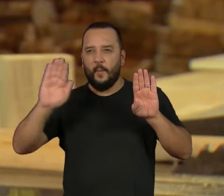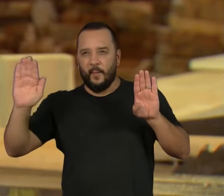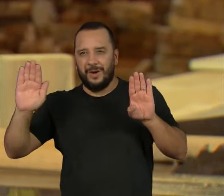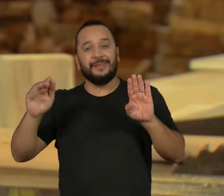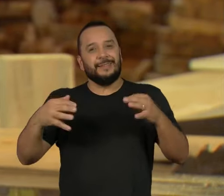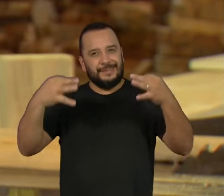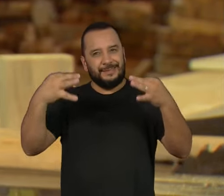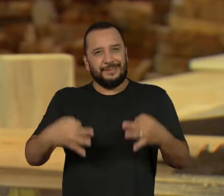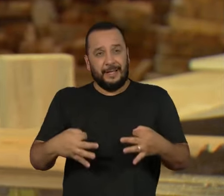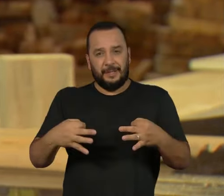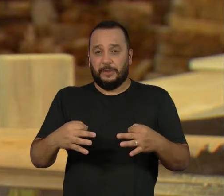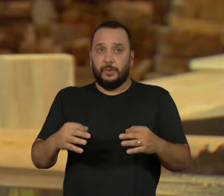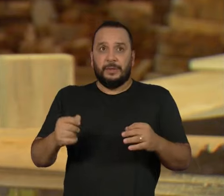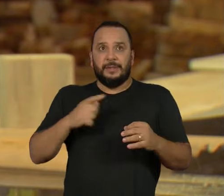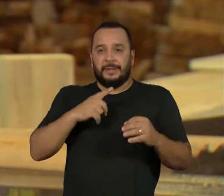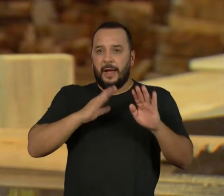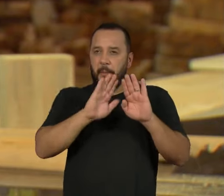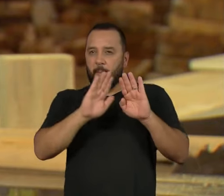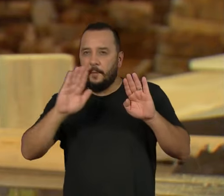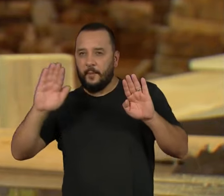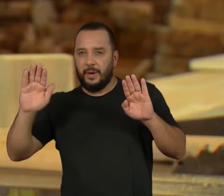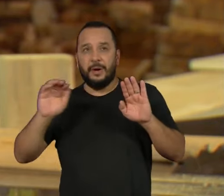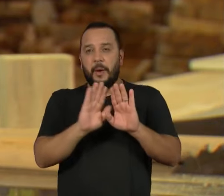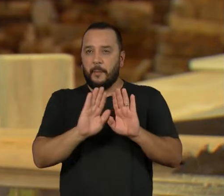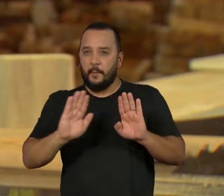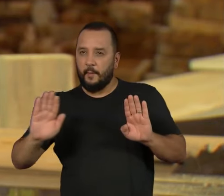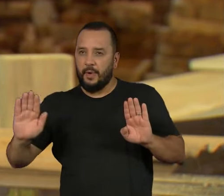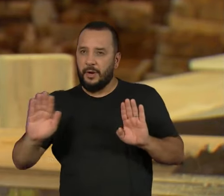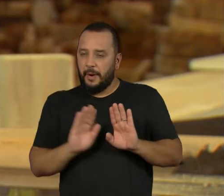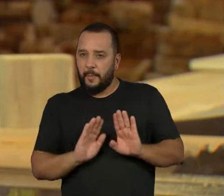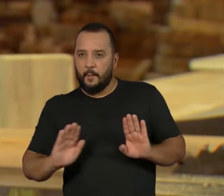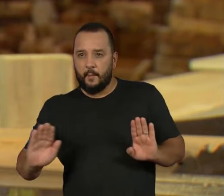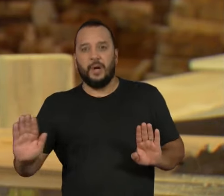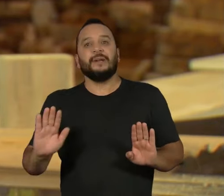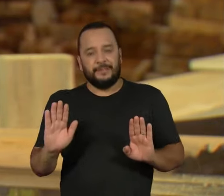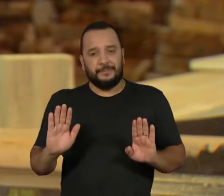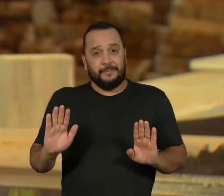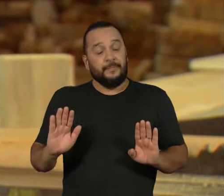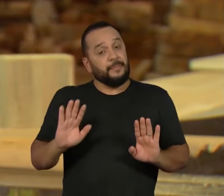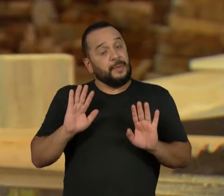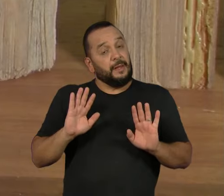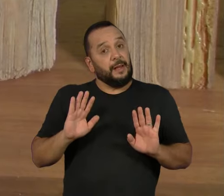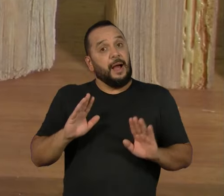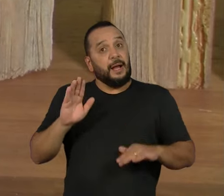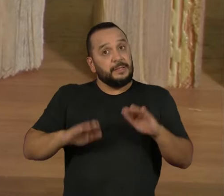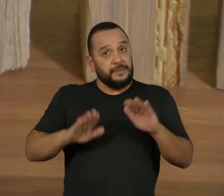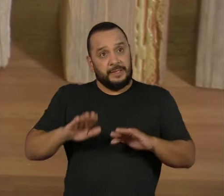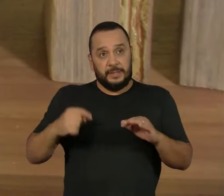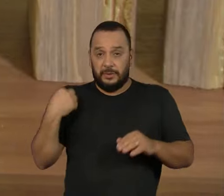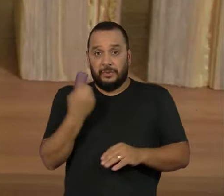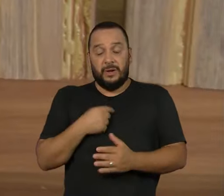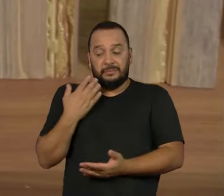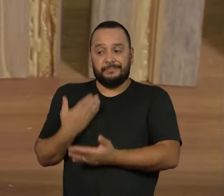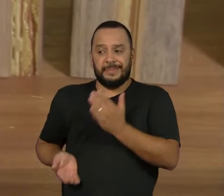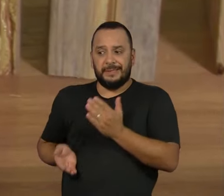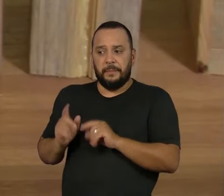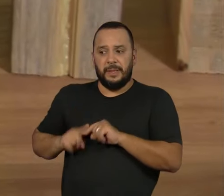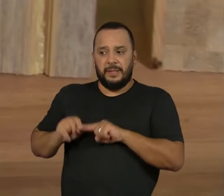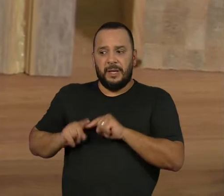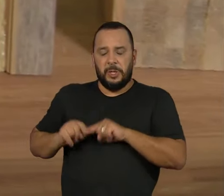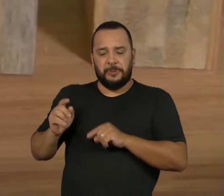reto, você perde aproximadamente 50% do material, tá? Então, durante a nossa pesquisa, a gente percebeu, a